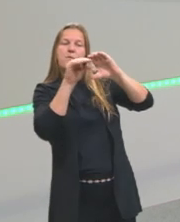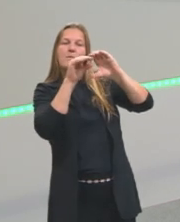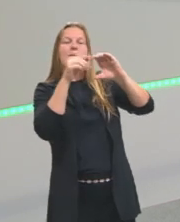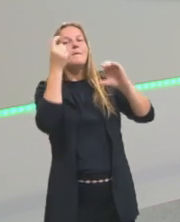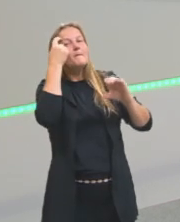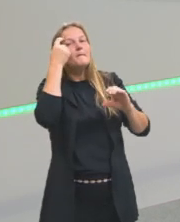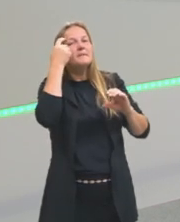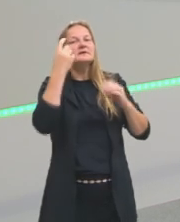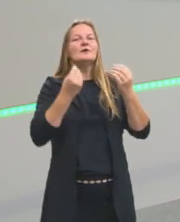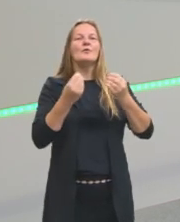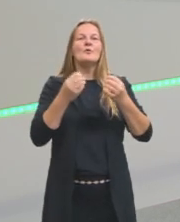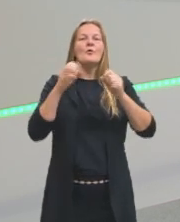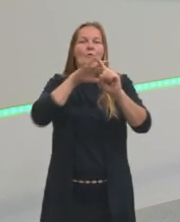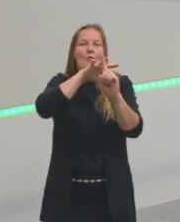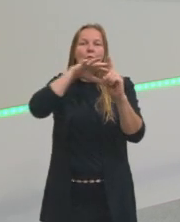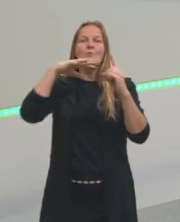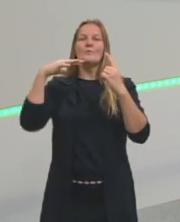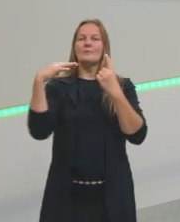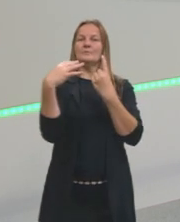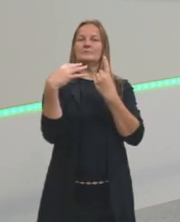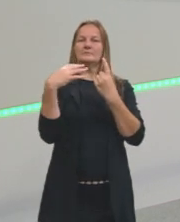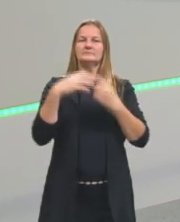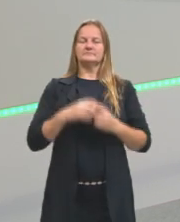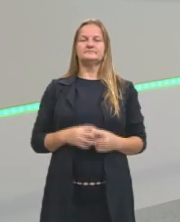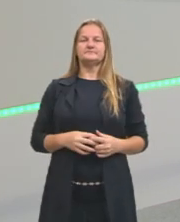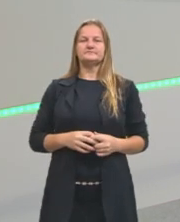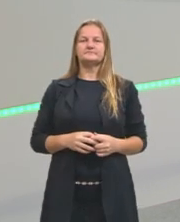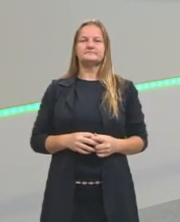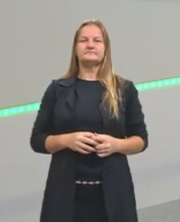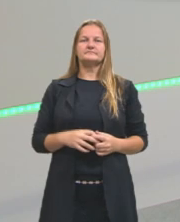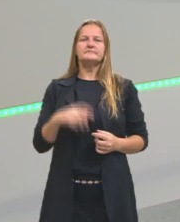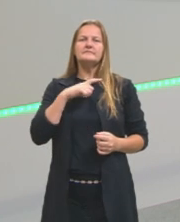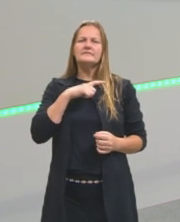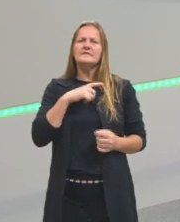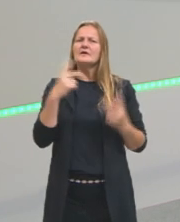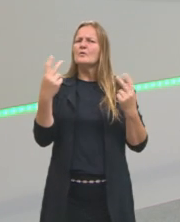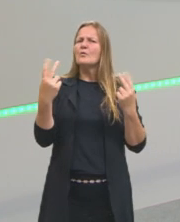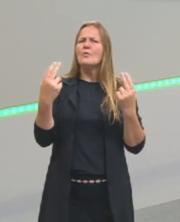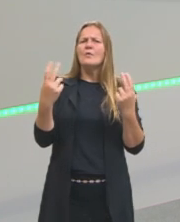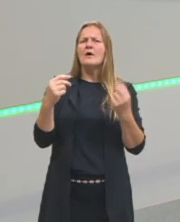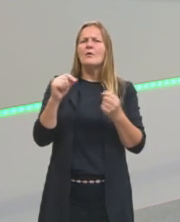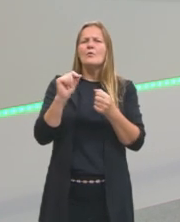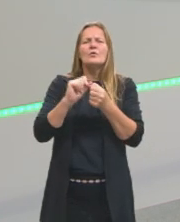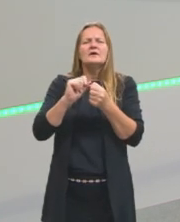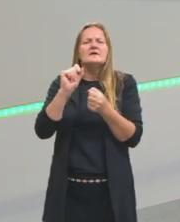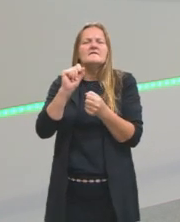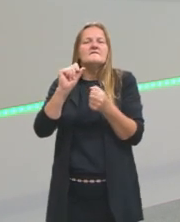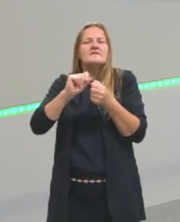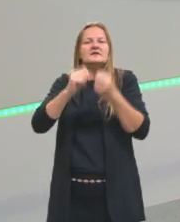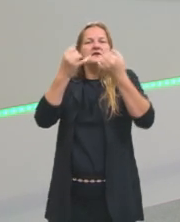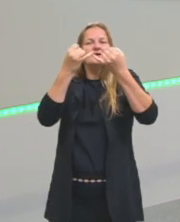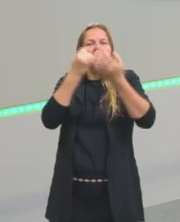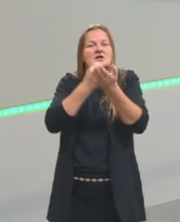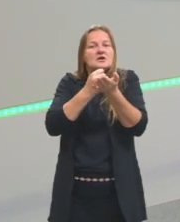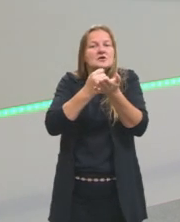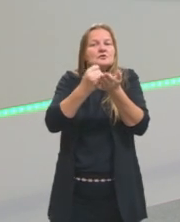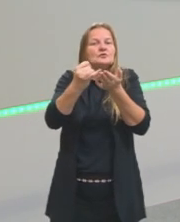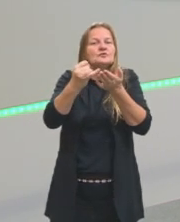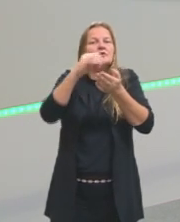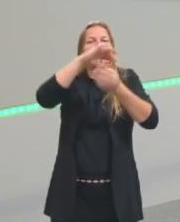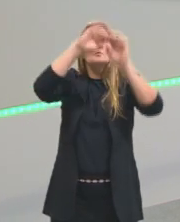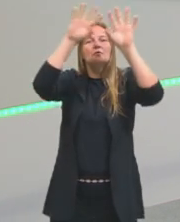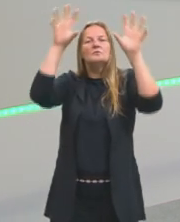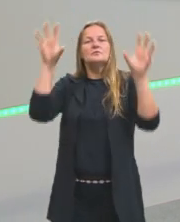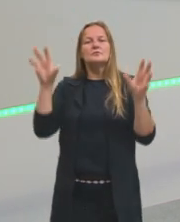nessa nessa Perspectiva da mesma matéria que compõe a introdução e que vai precisar